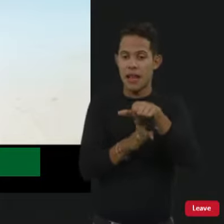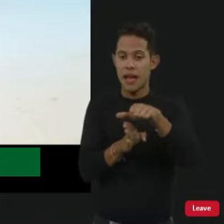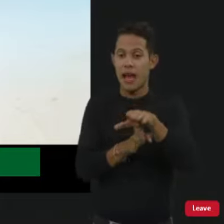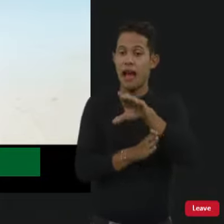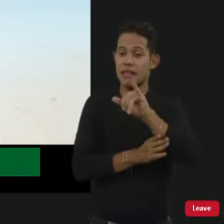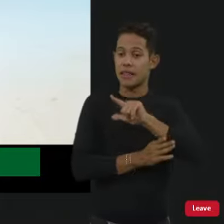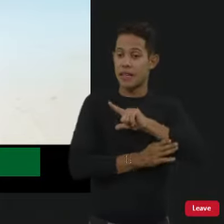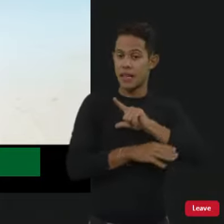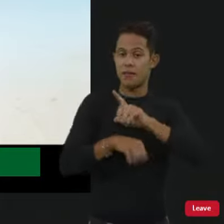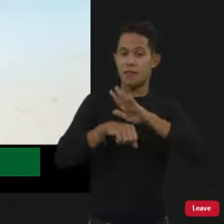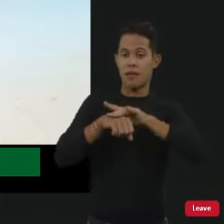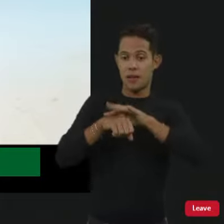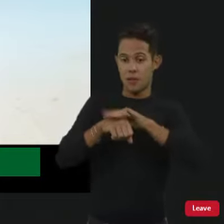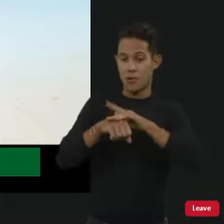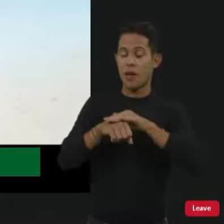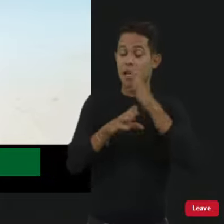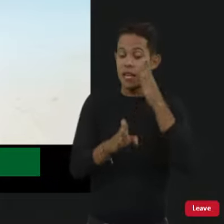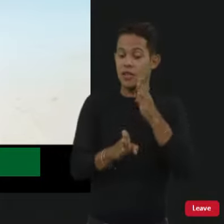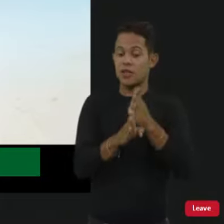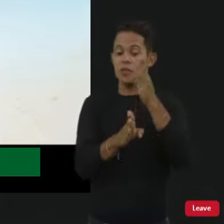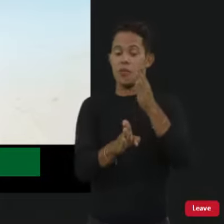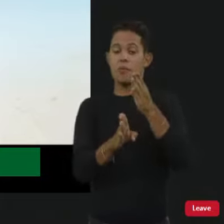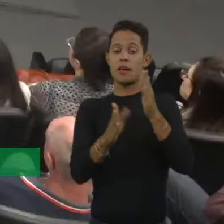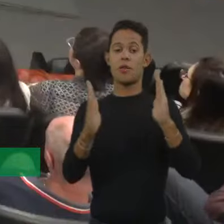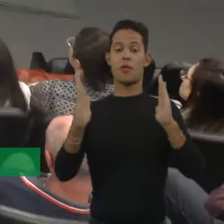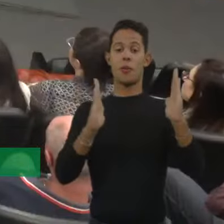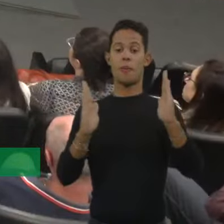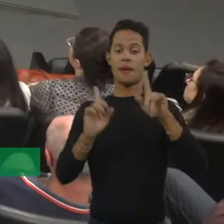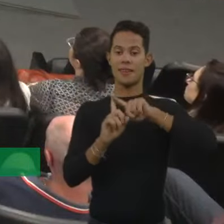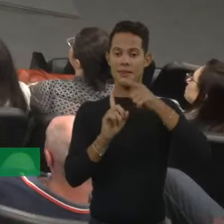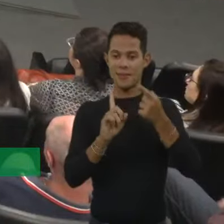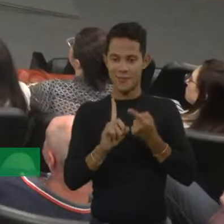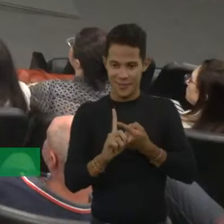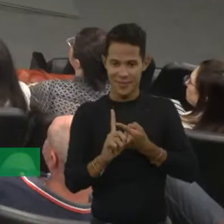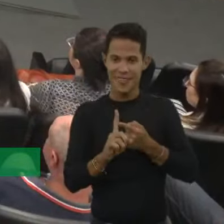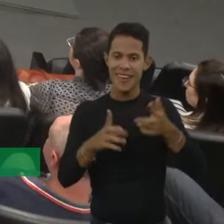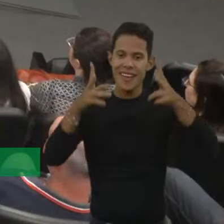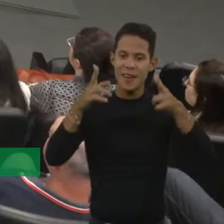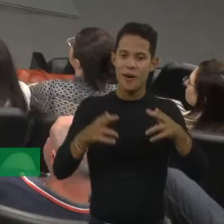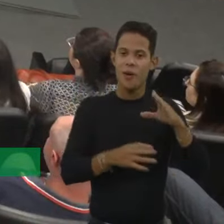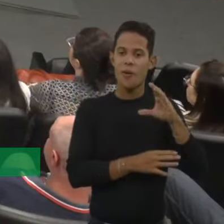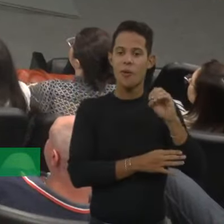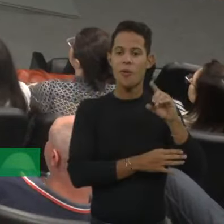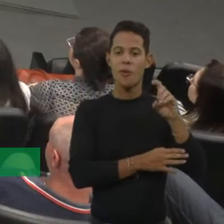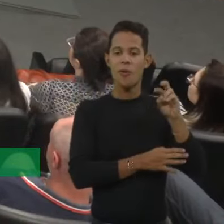ser já diagnosticada no período gestacional, como é o caso da acondroplasia.